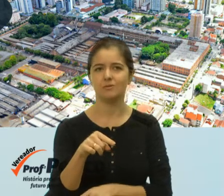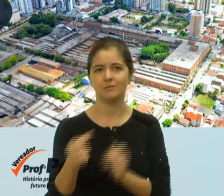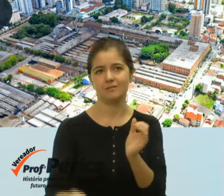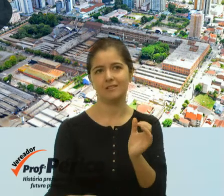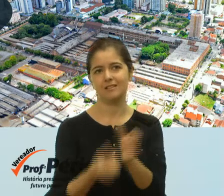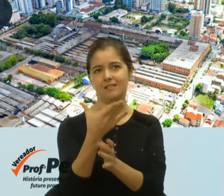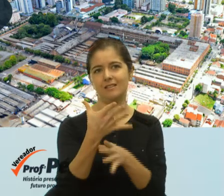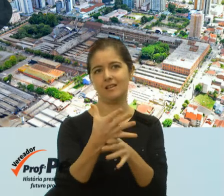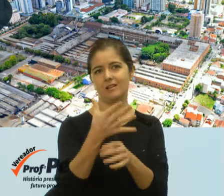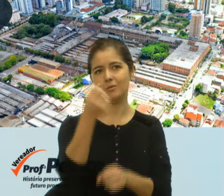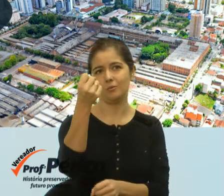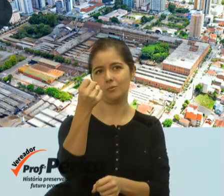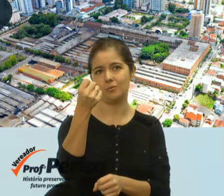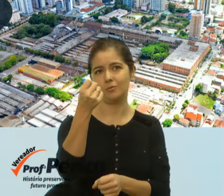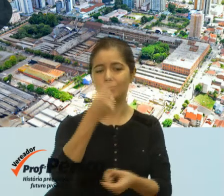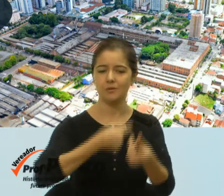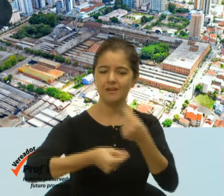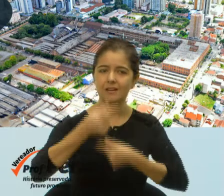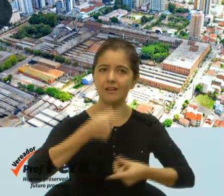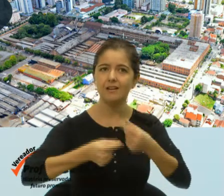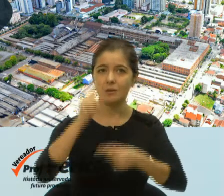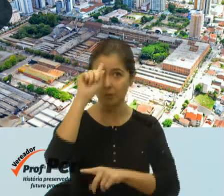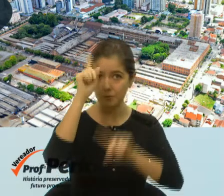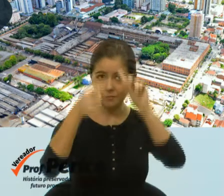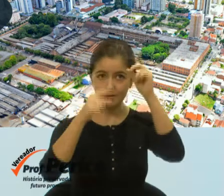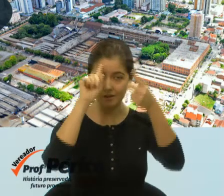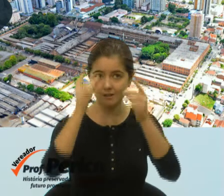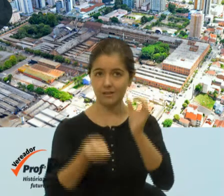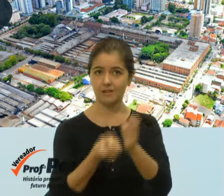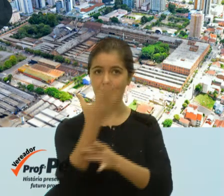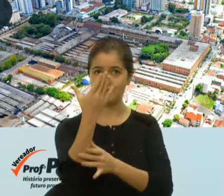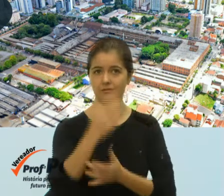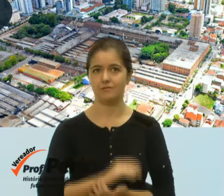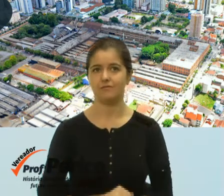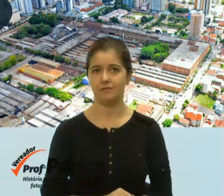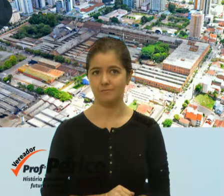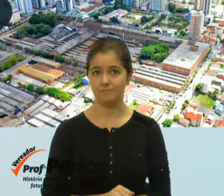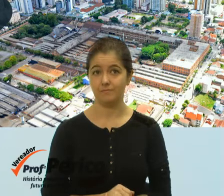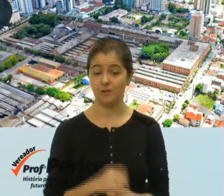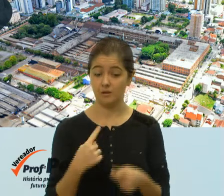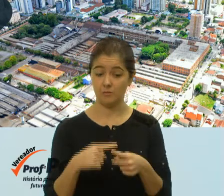com a Maesa, que é um lugar incrível, parado.